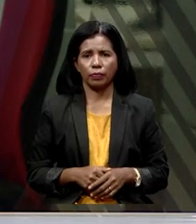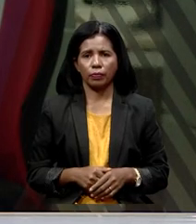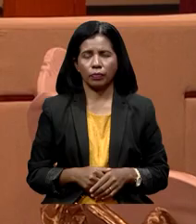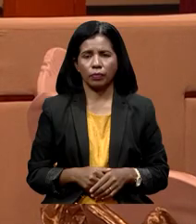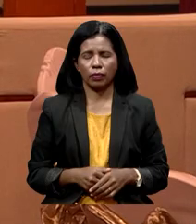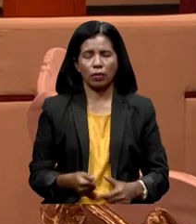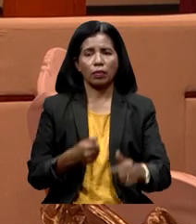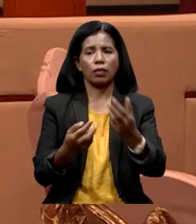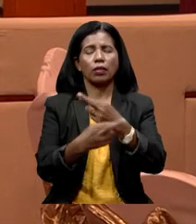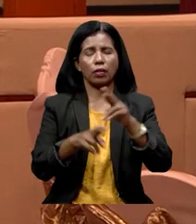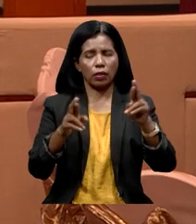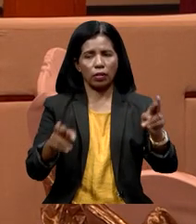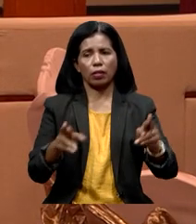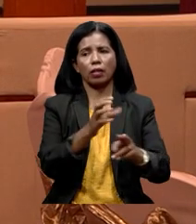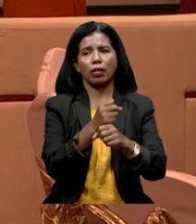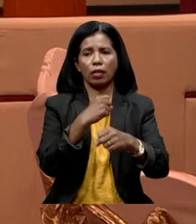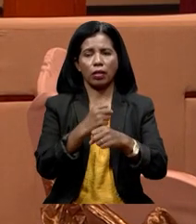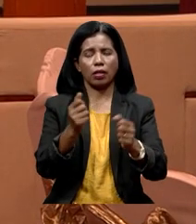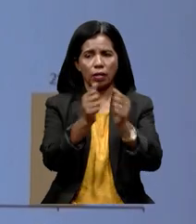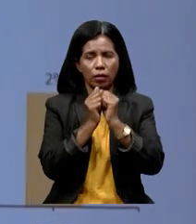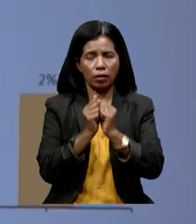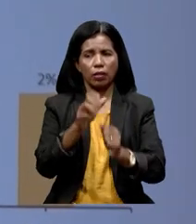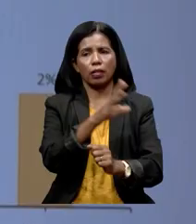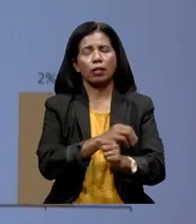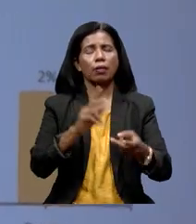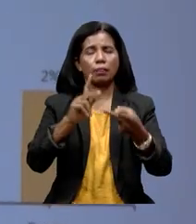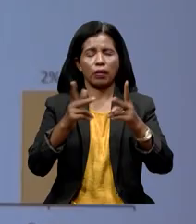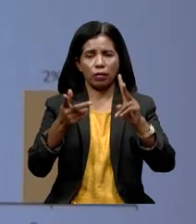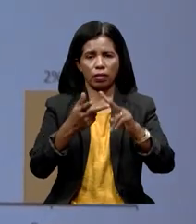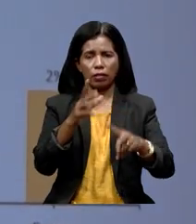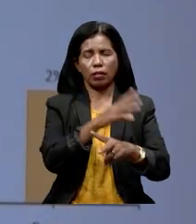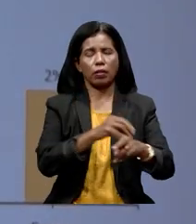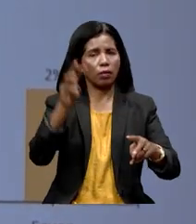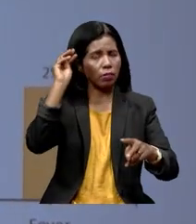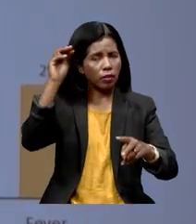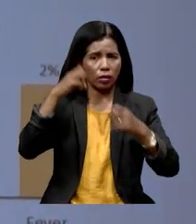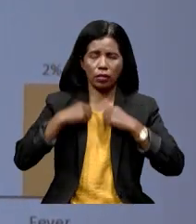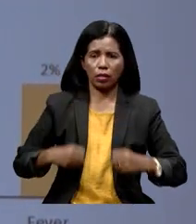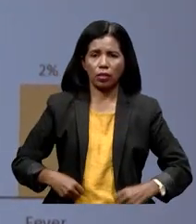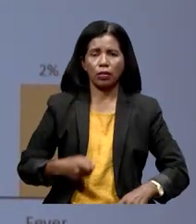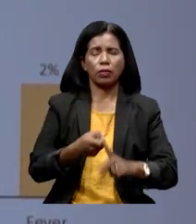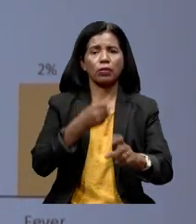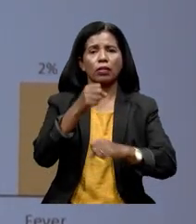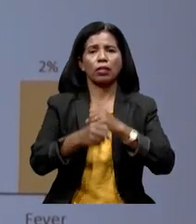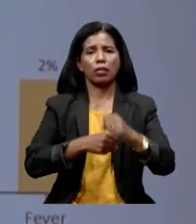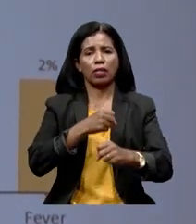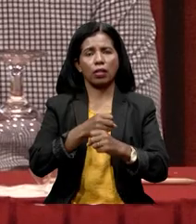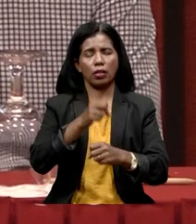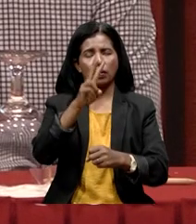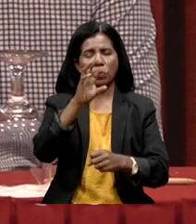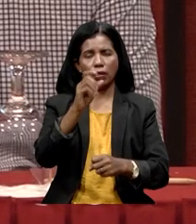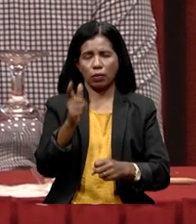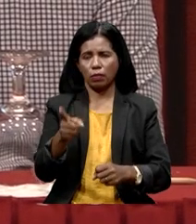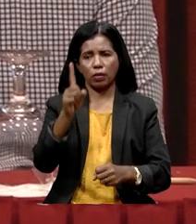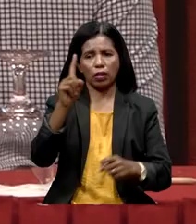Tui resultado survei ne behala oha mutuk entre parceiro Menzies o Ministério Saúde husi tina rihunrua ronulu resin ida, to